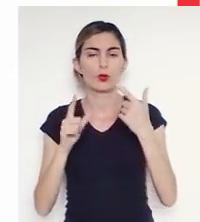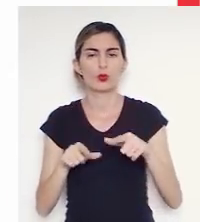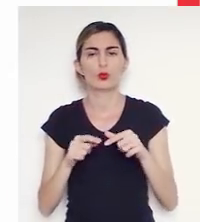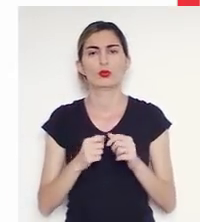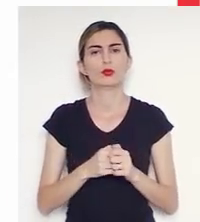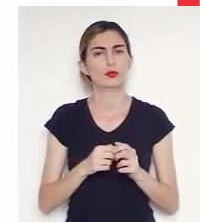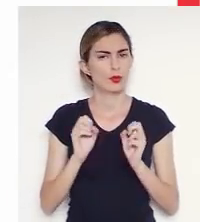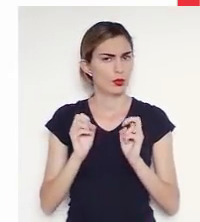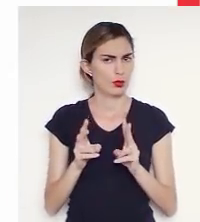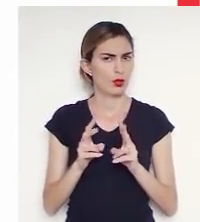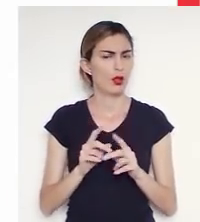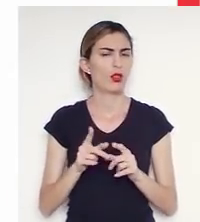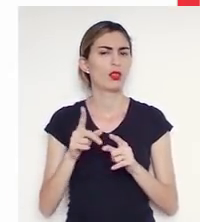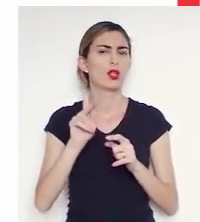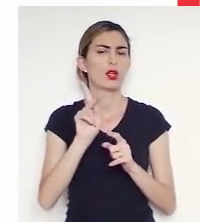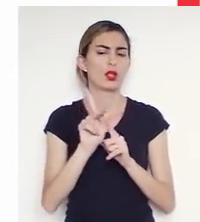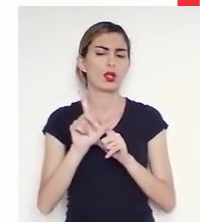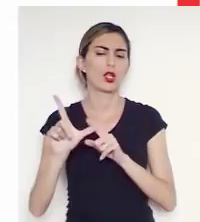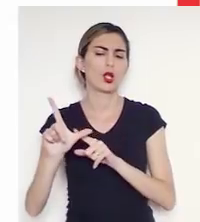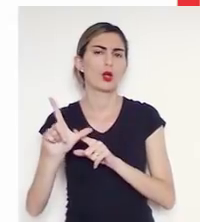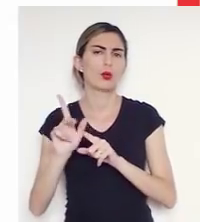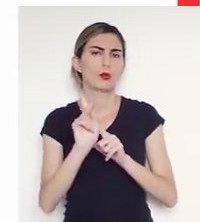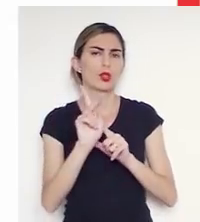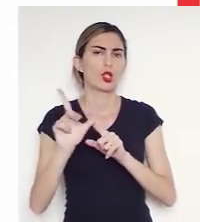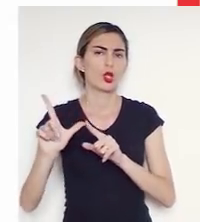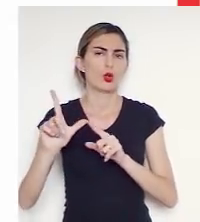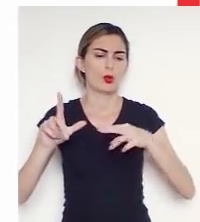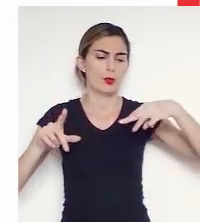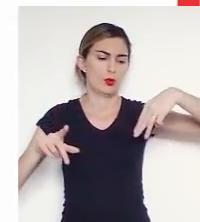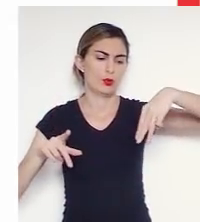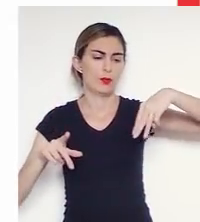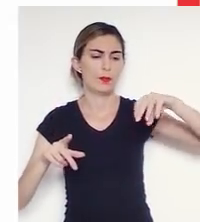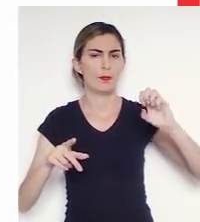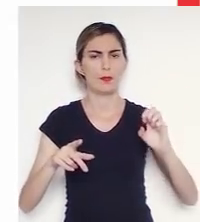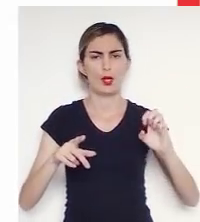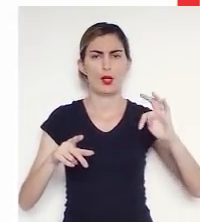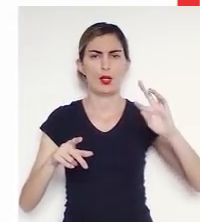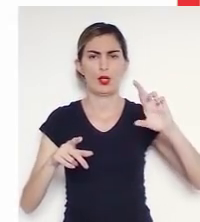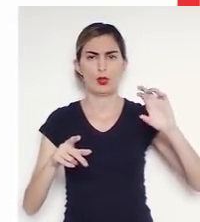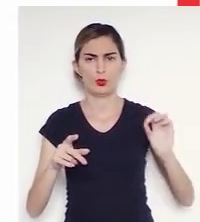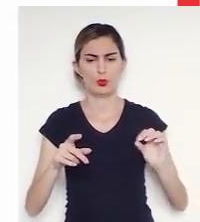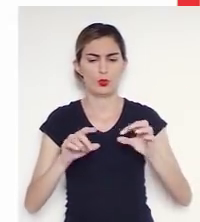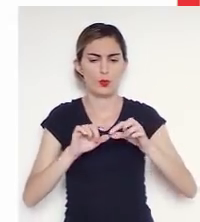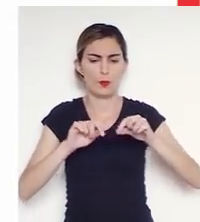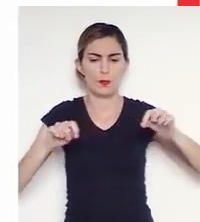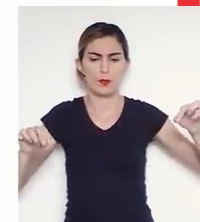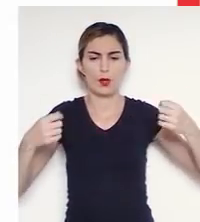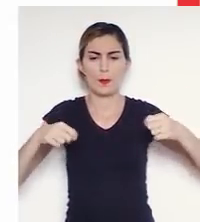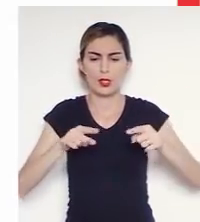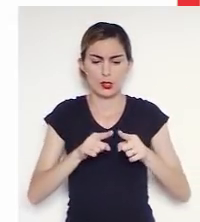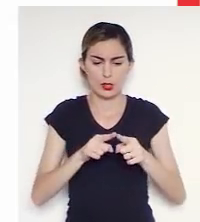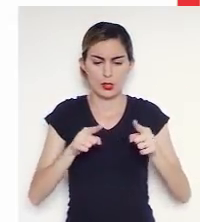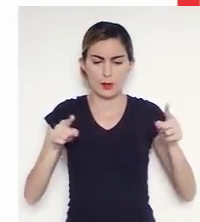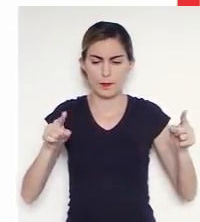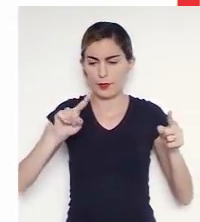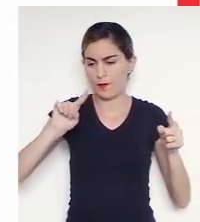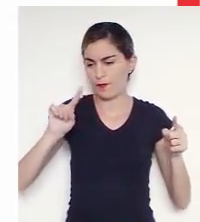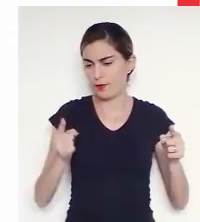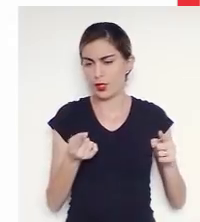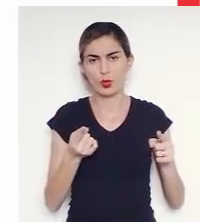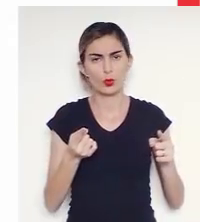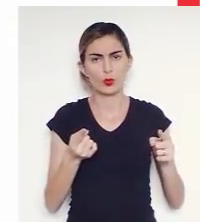vírgula, ok? E de quilômetro para metros é necessário o deslocamento da